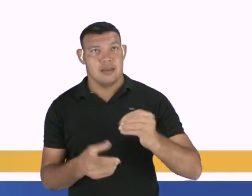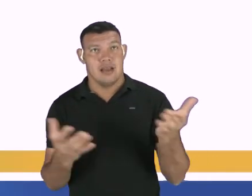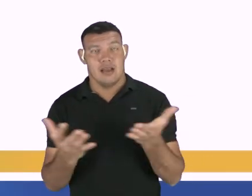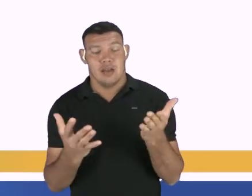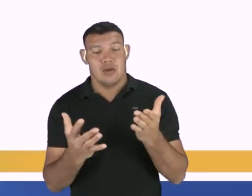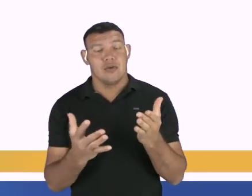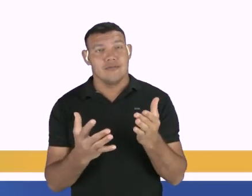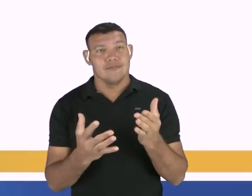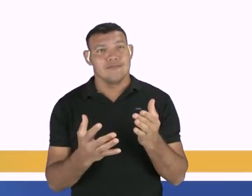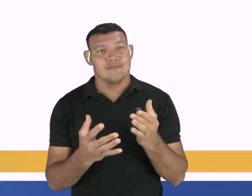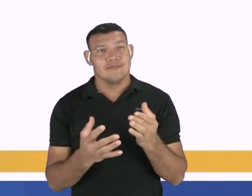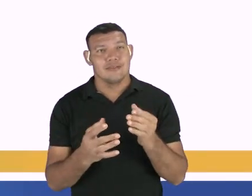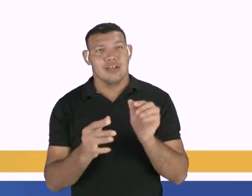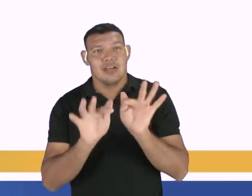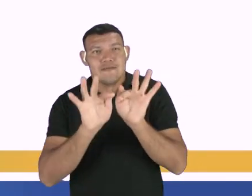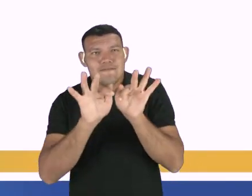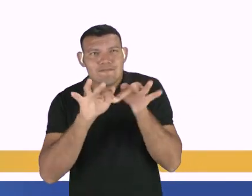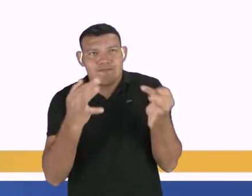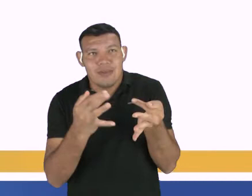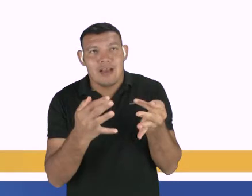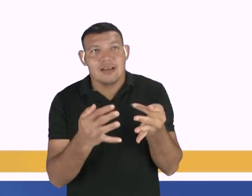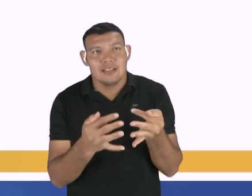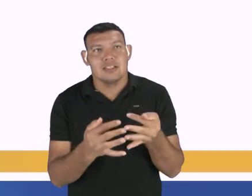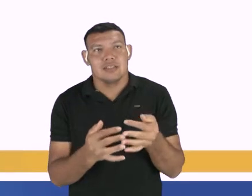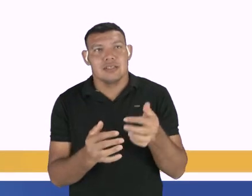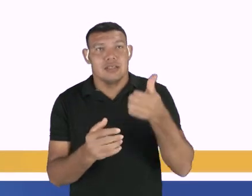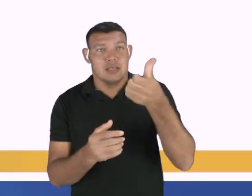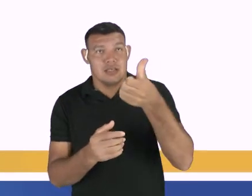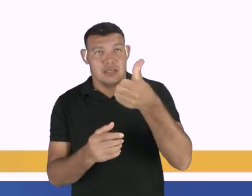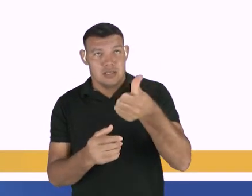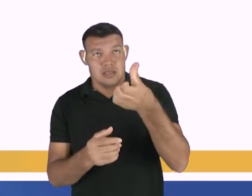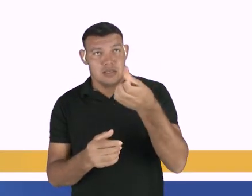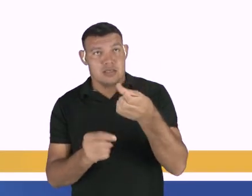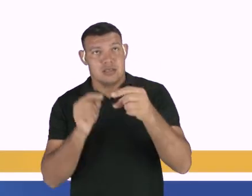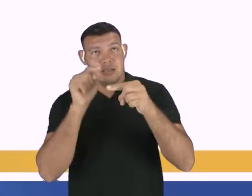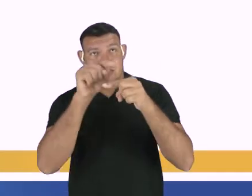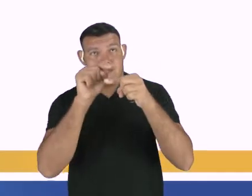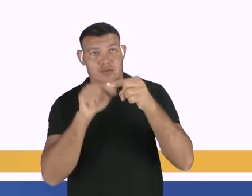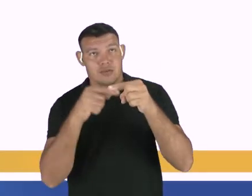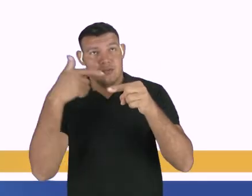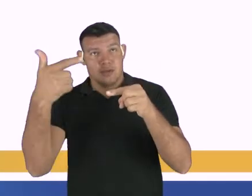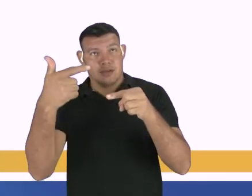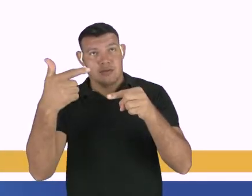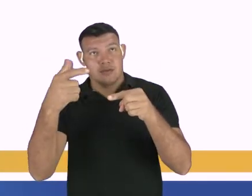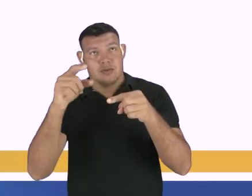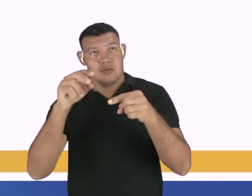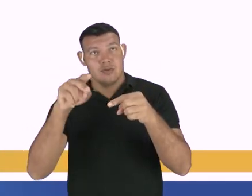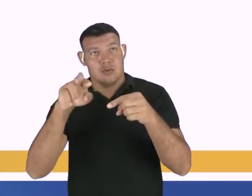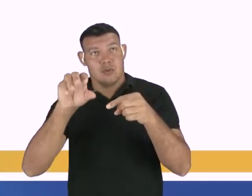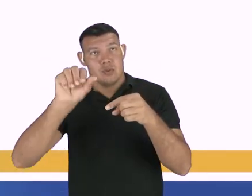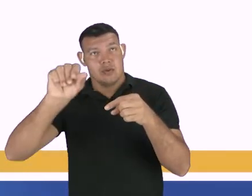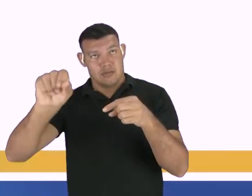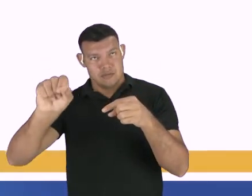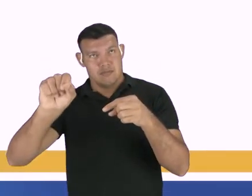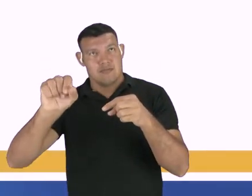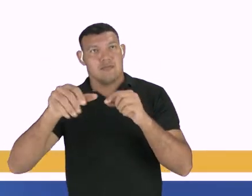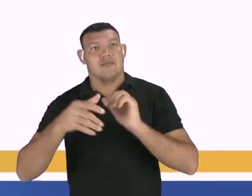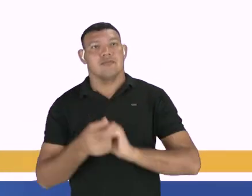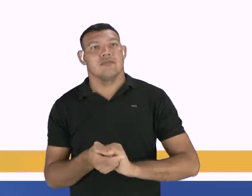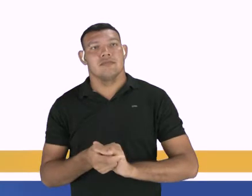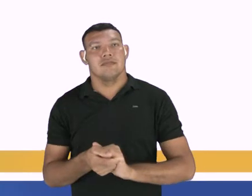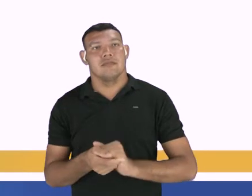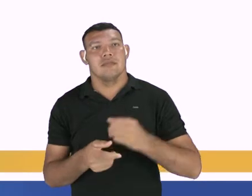simplificando. O 16 dividindo por 2, fica 8. E o 30 dividido por 2, ficam 15.